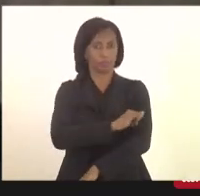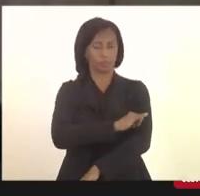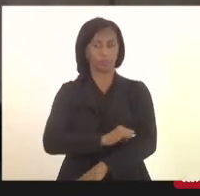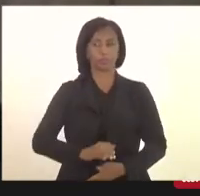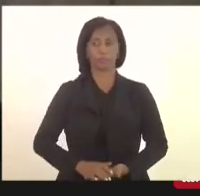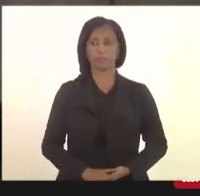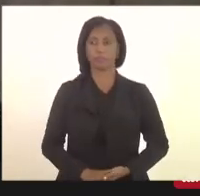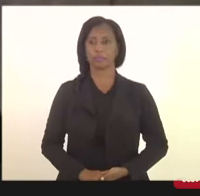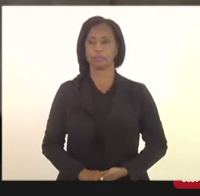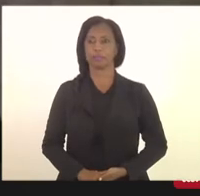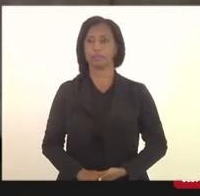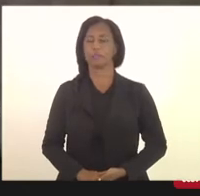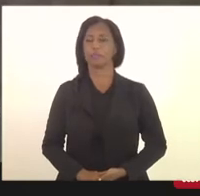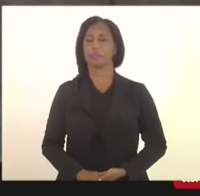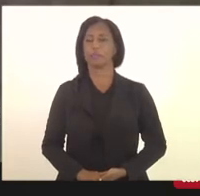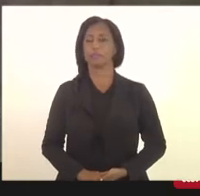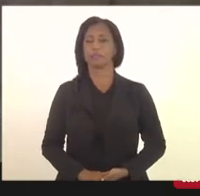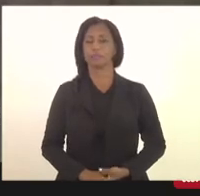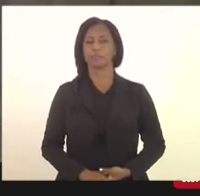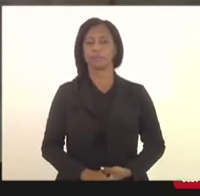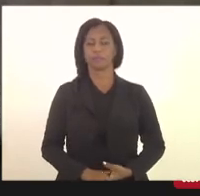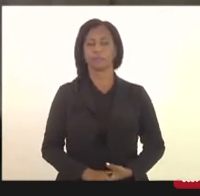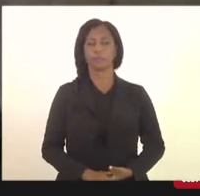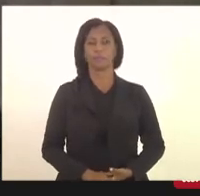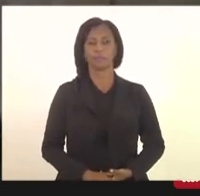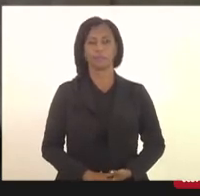E se você puder passar, Bia, por favor.